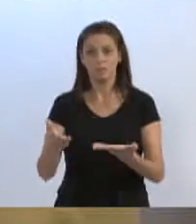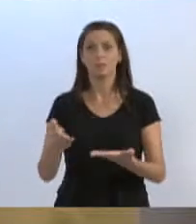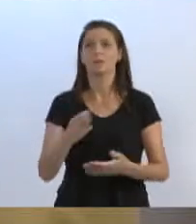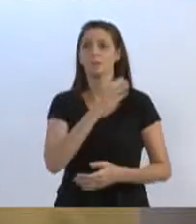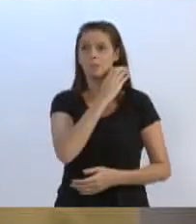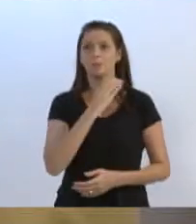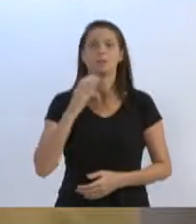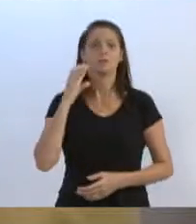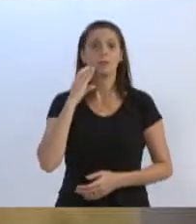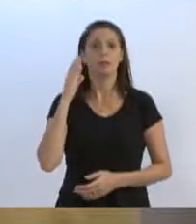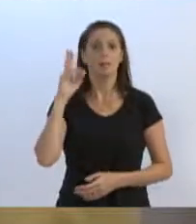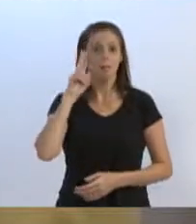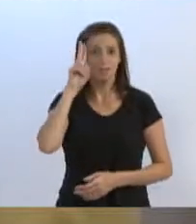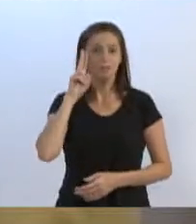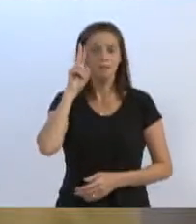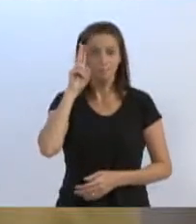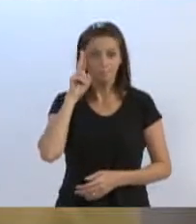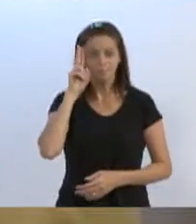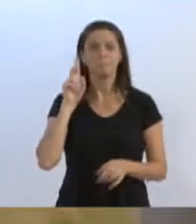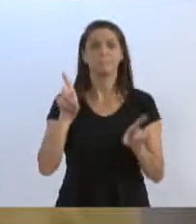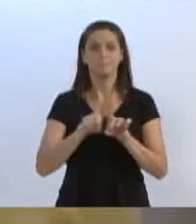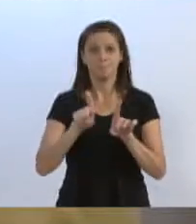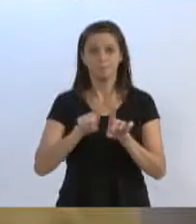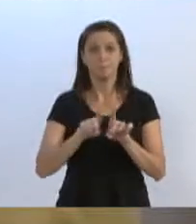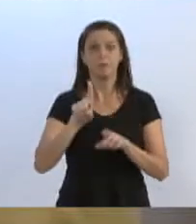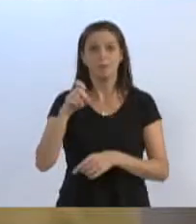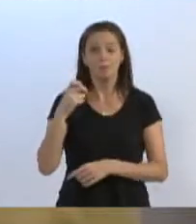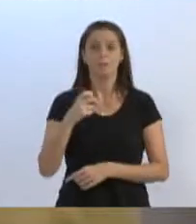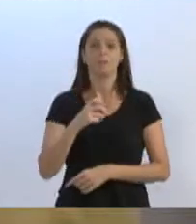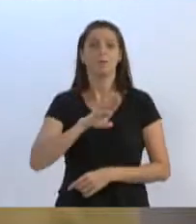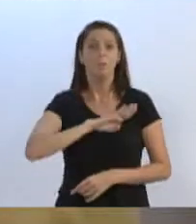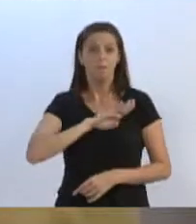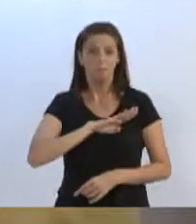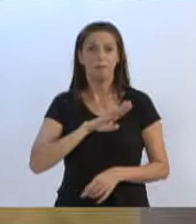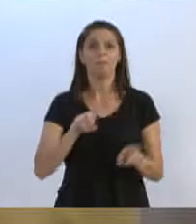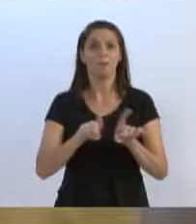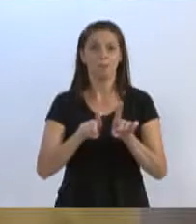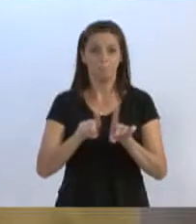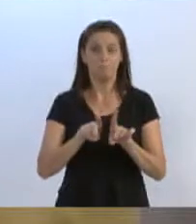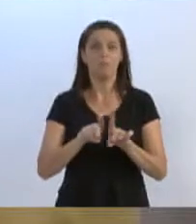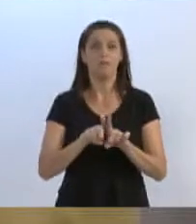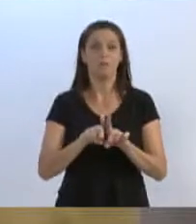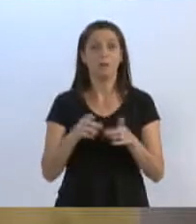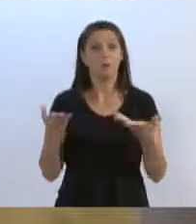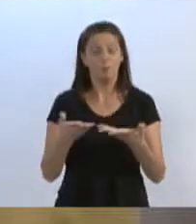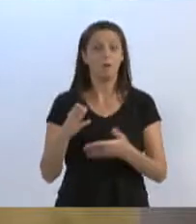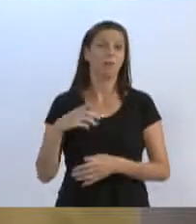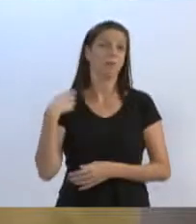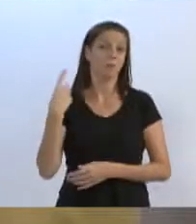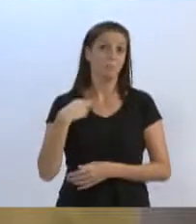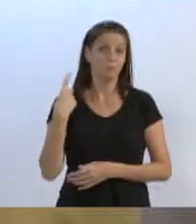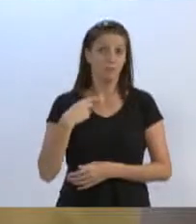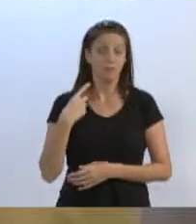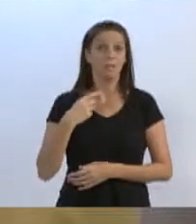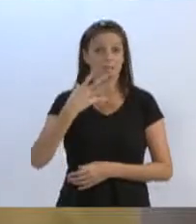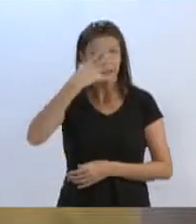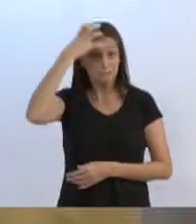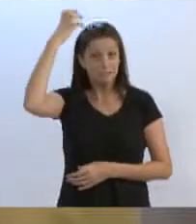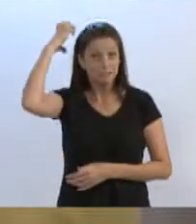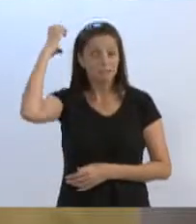conhecemos a sua história nosso esse colega que lhe câmera aqui de câmara e agora deputado estadual ivan naatz